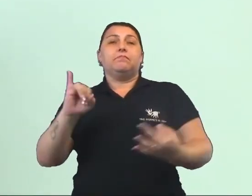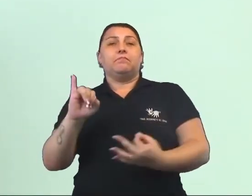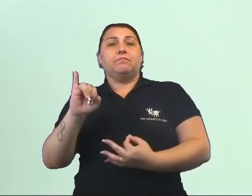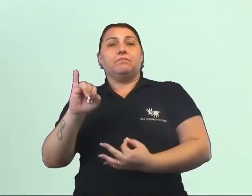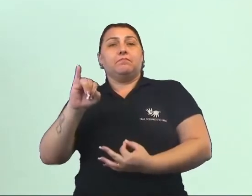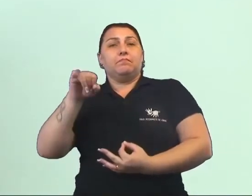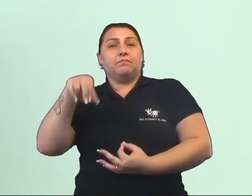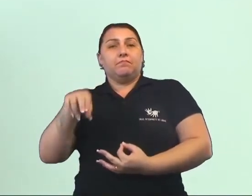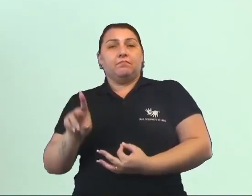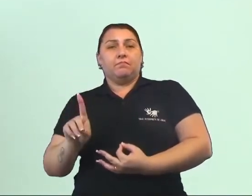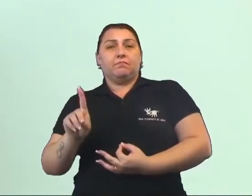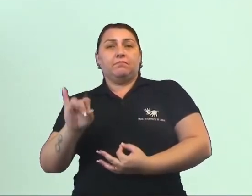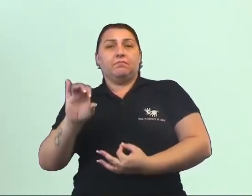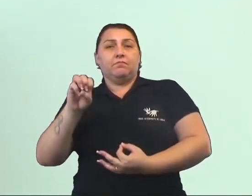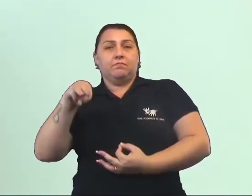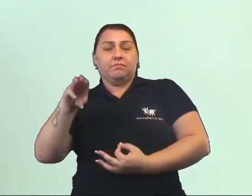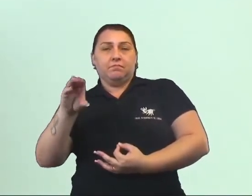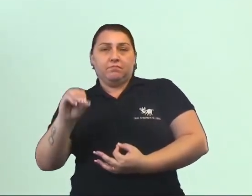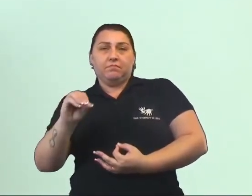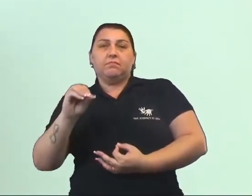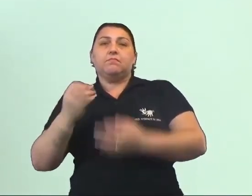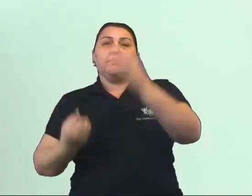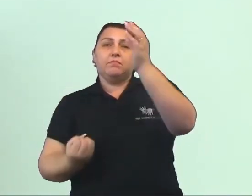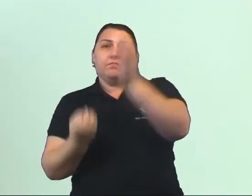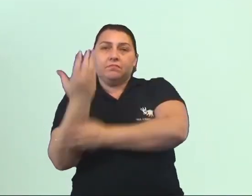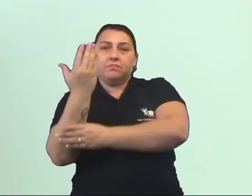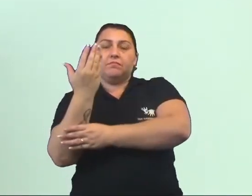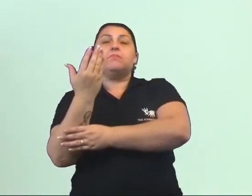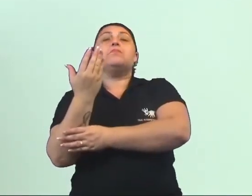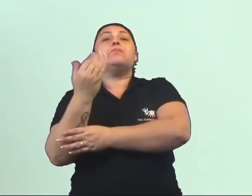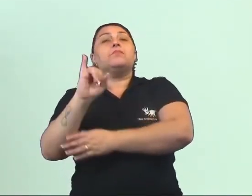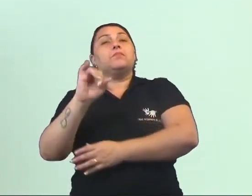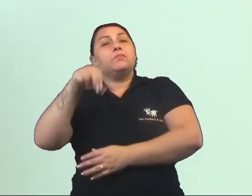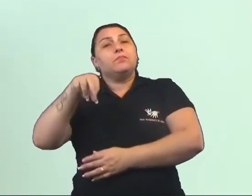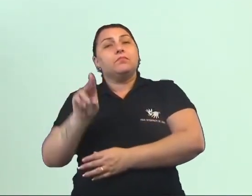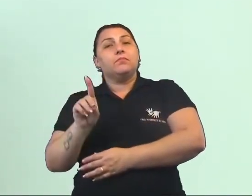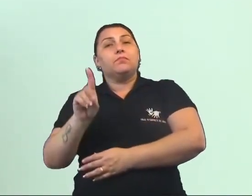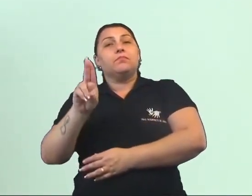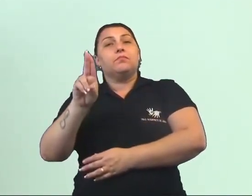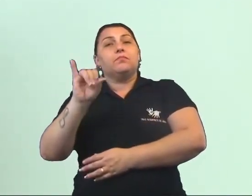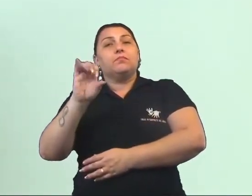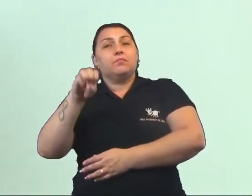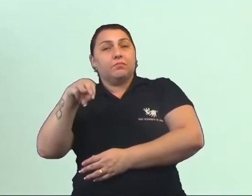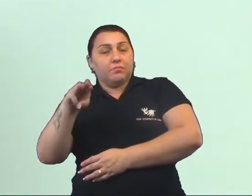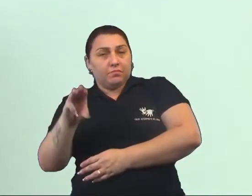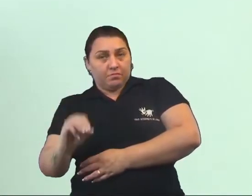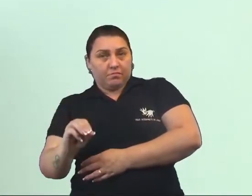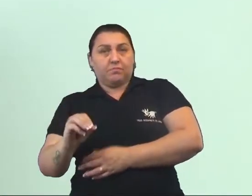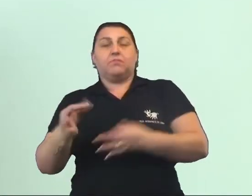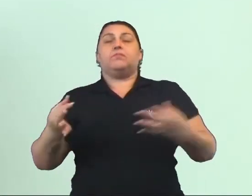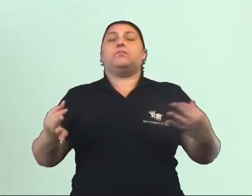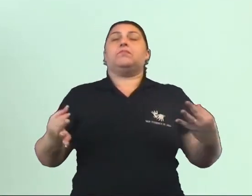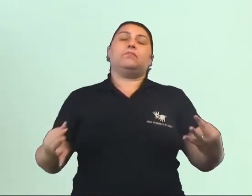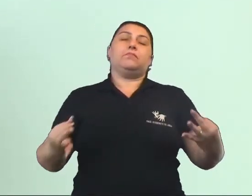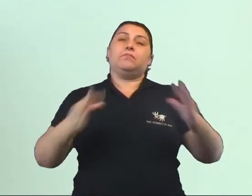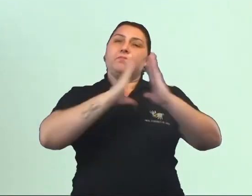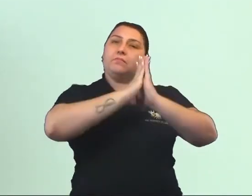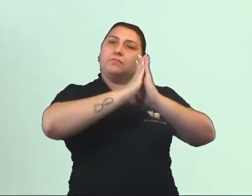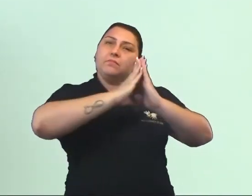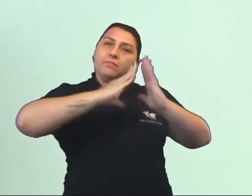hinduísmo, porque o budismo nasce a partir do hinduísmo. Algumas doutrinas do budismo, elas